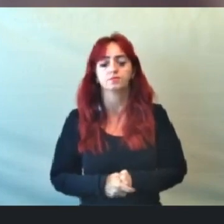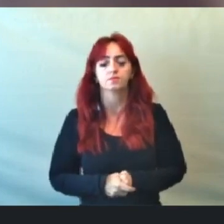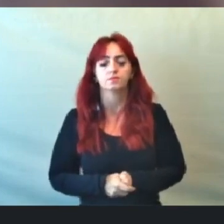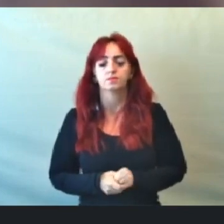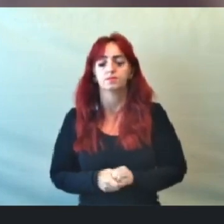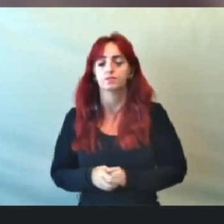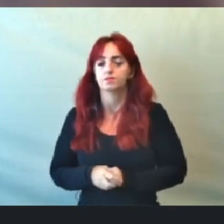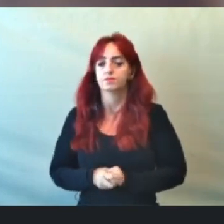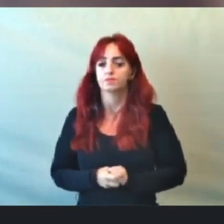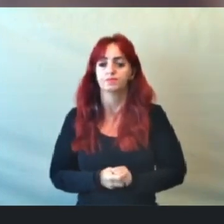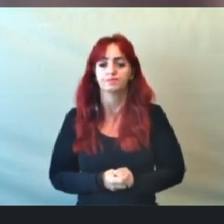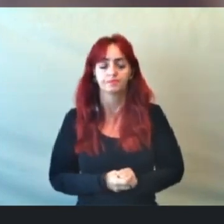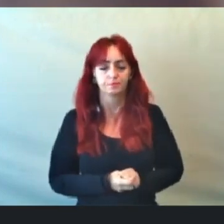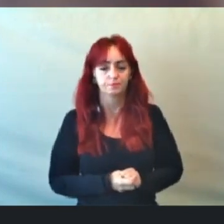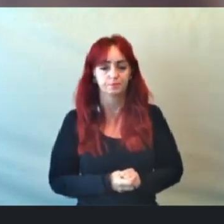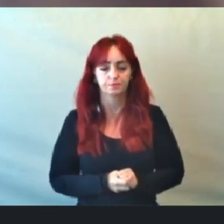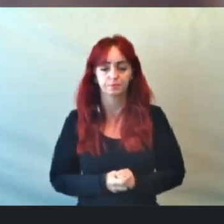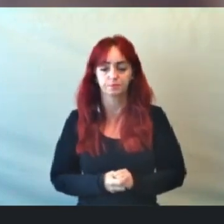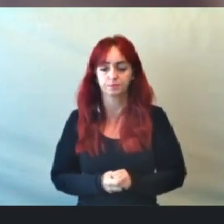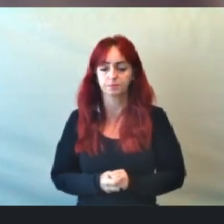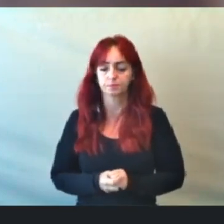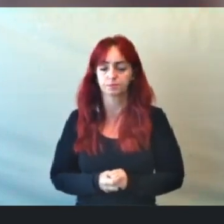Bom, eu estou lendo apenas aqui.